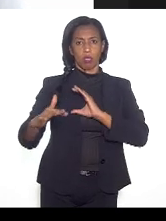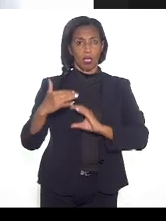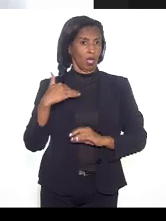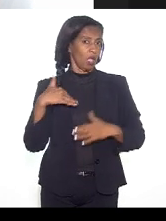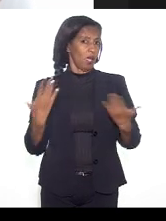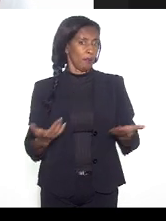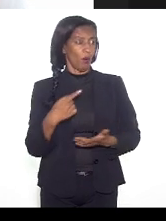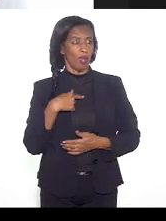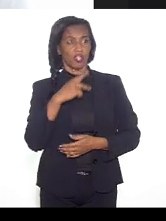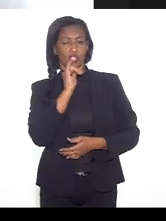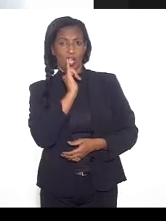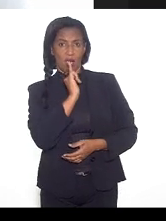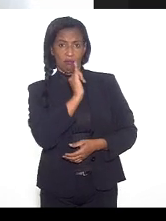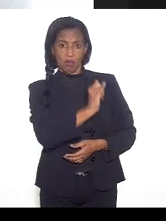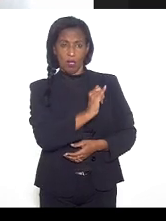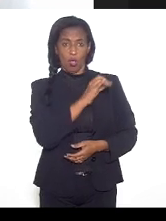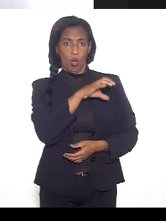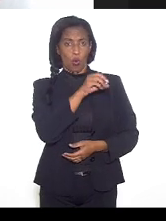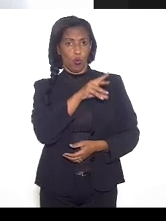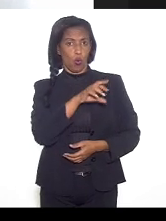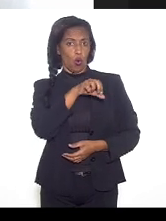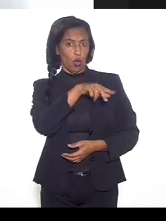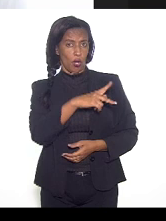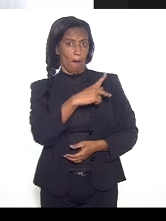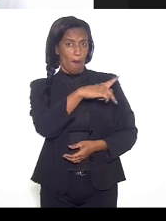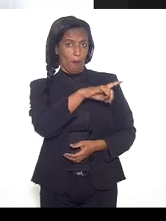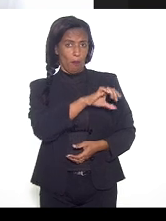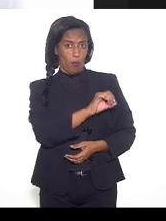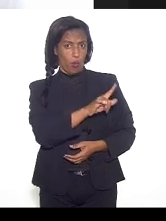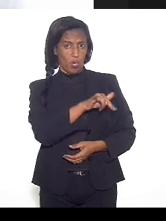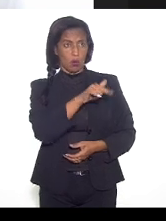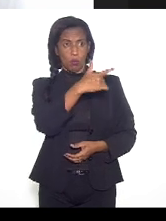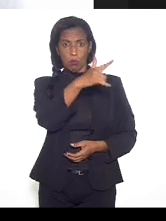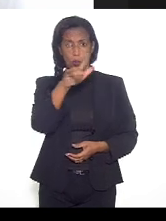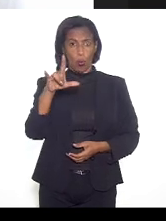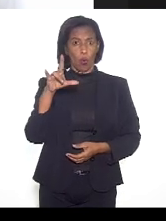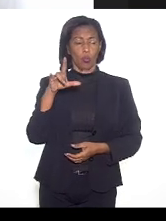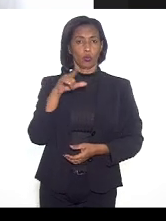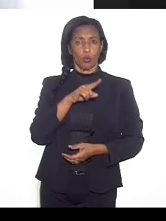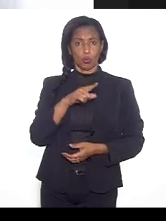o coronel Polito, para os senhores deputados presentes que